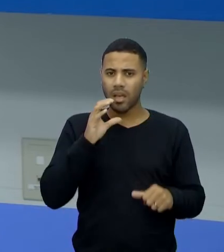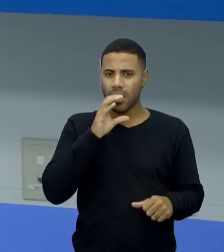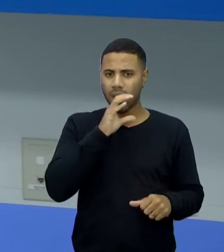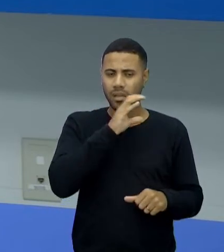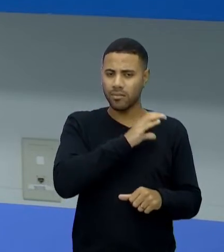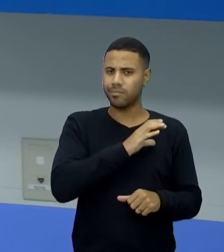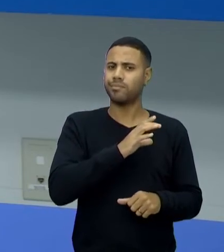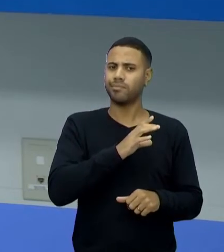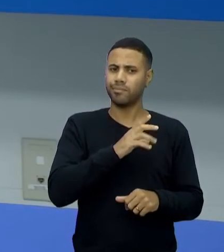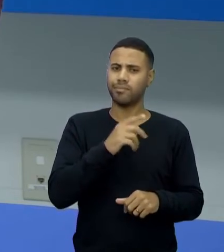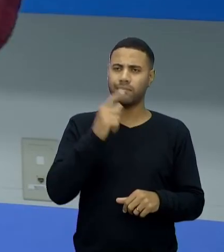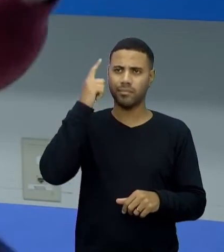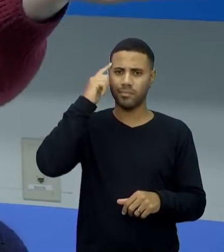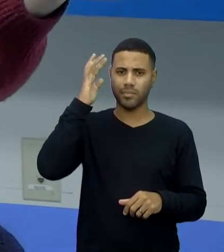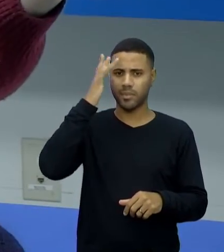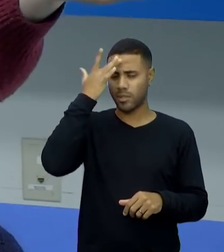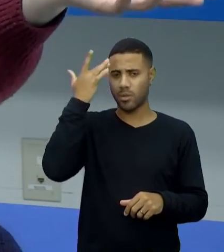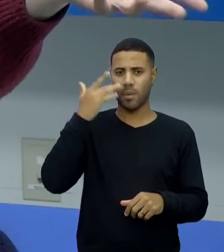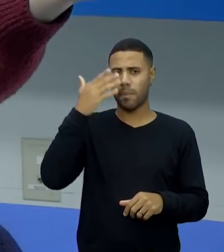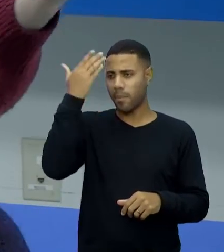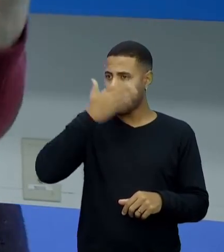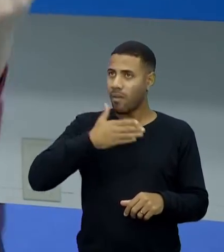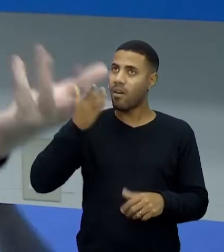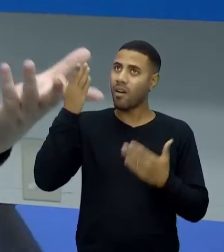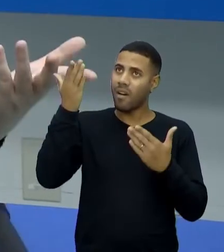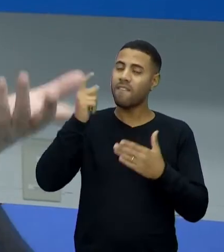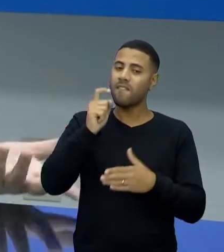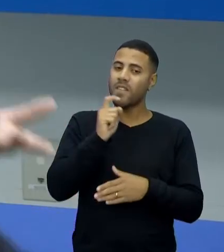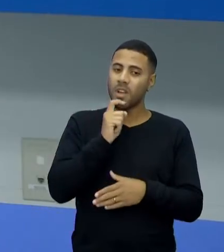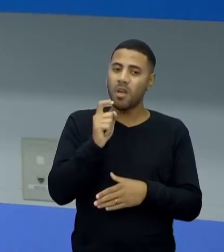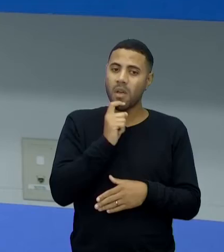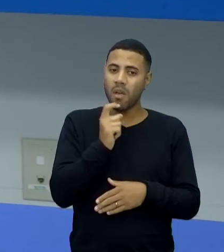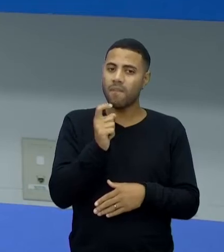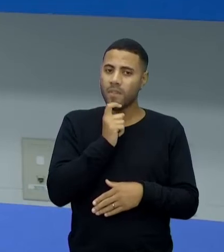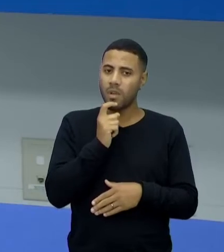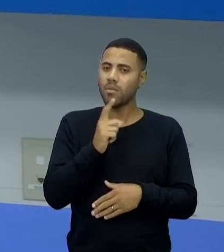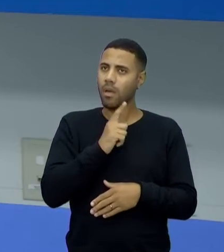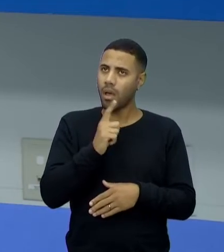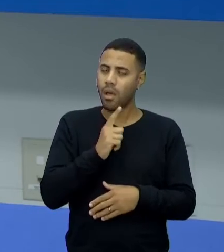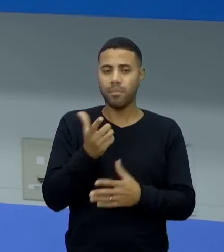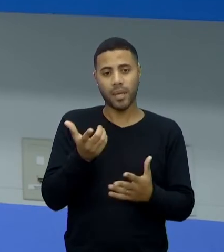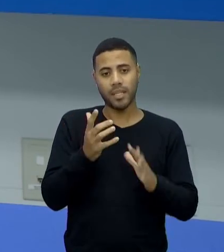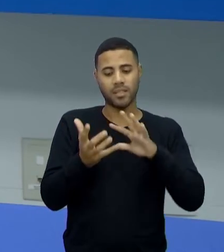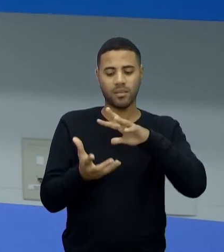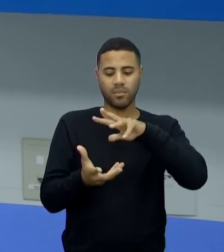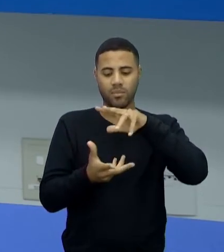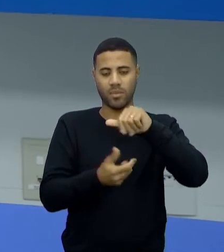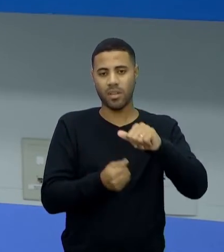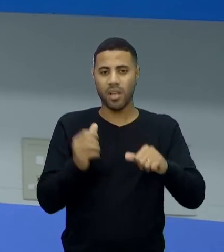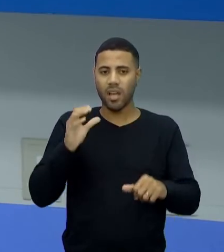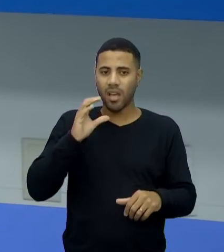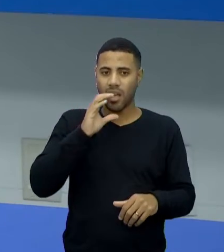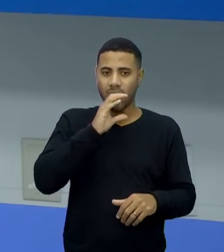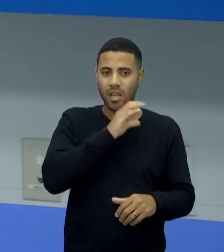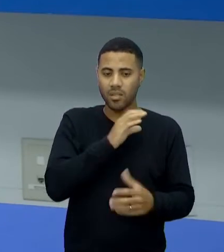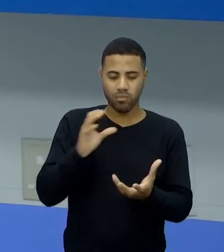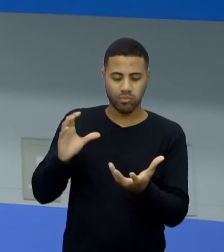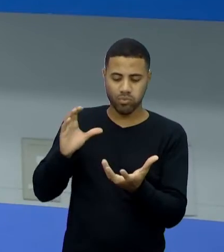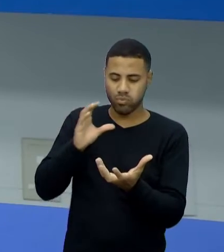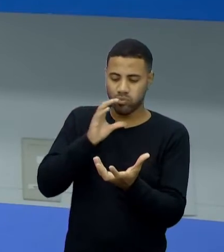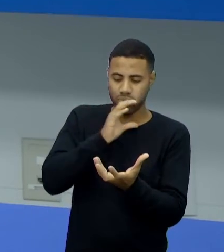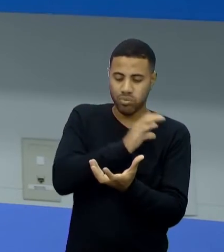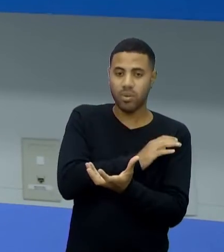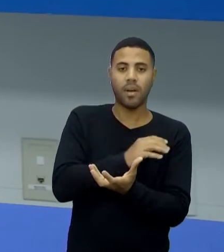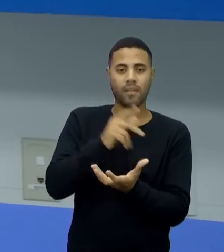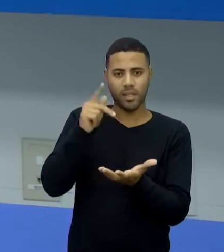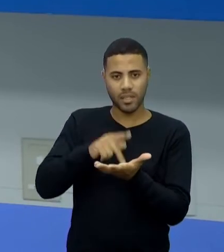usam isso né como uma suposta prova né de sua teoria a gente sabe que o aquecimento global é uma realidade a gente sabe